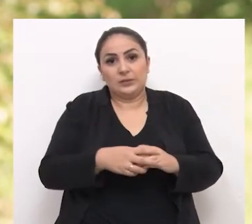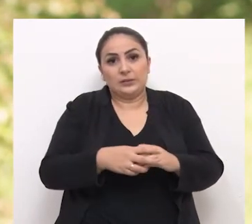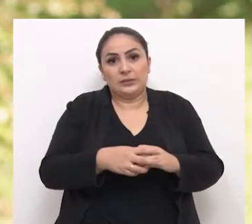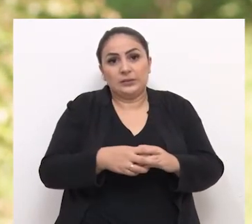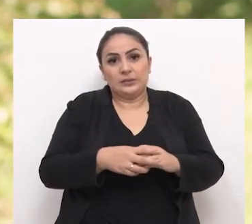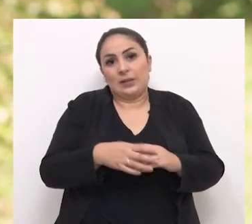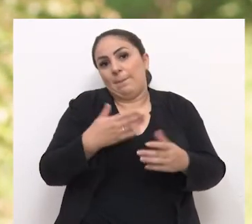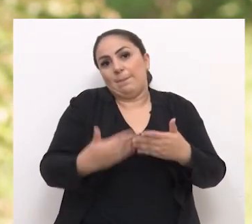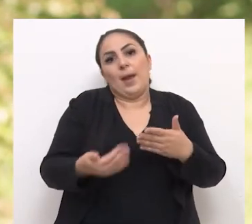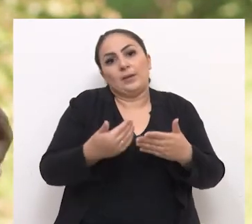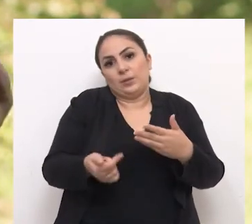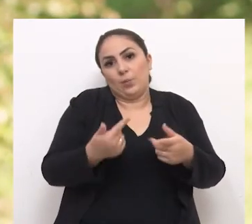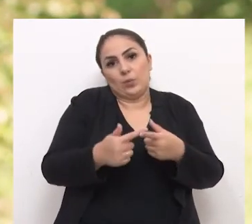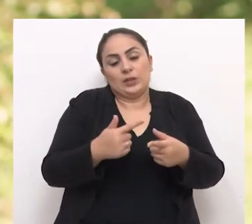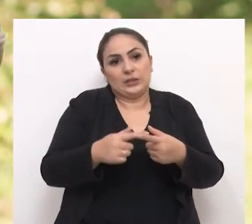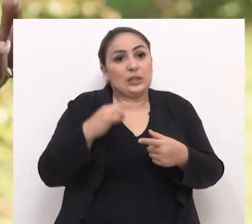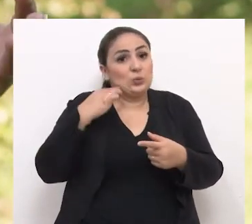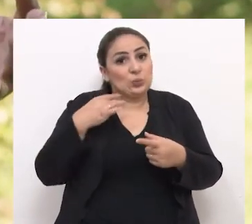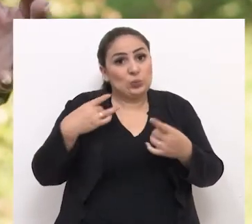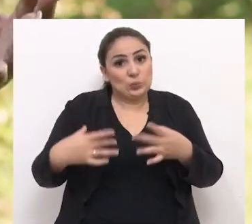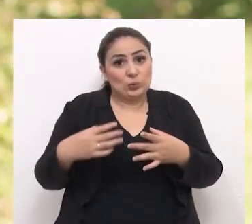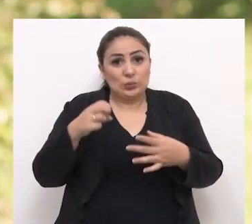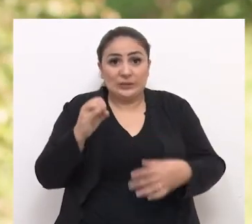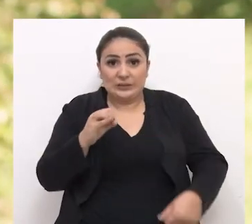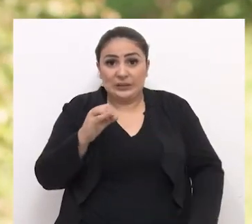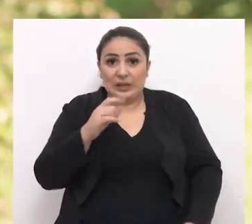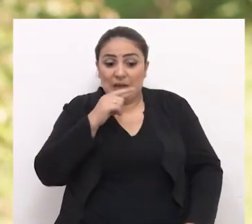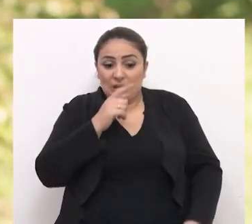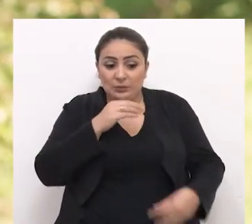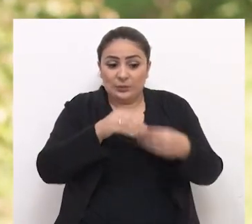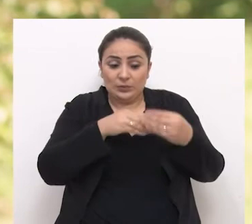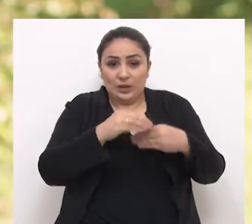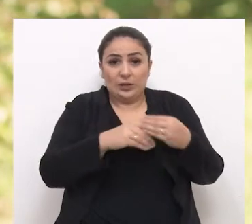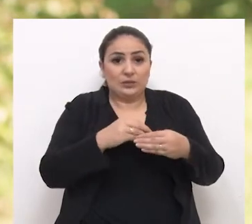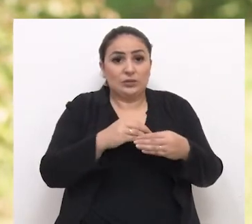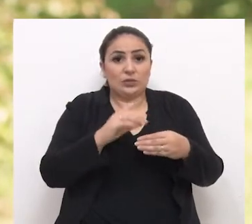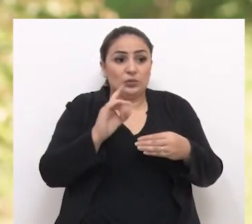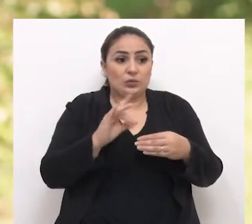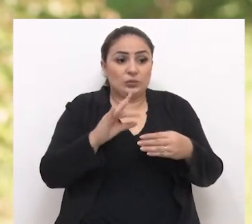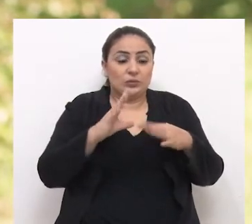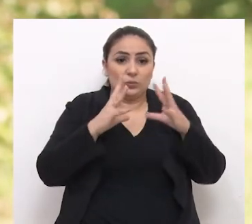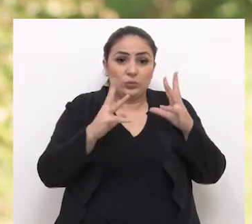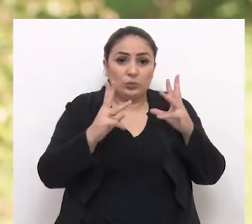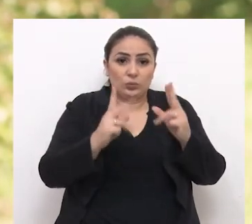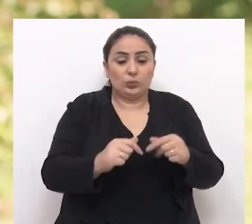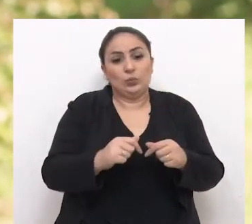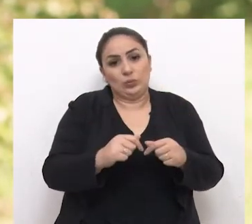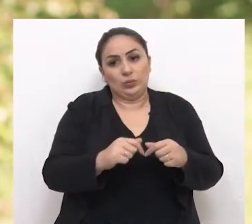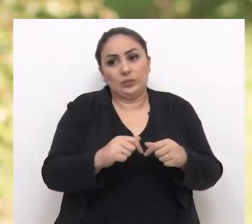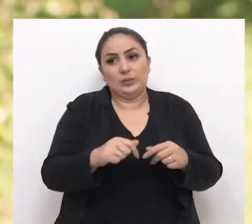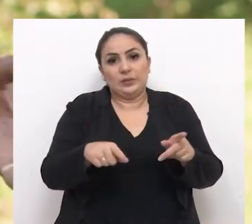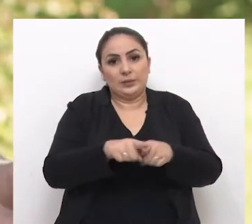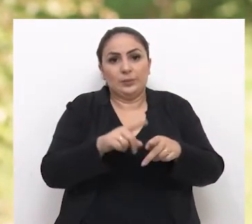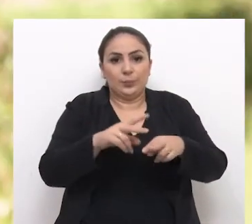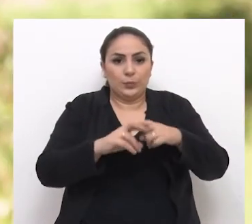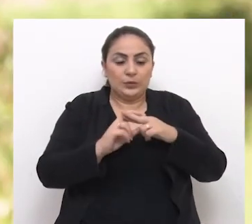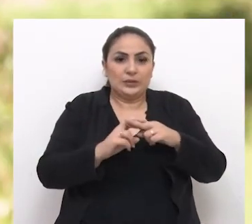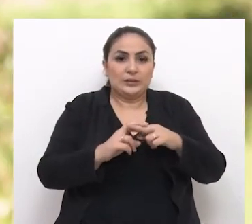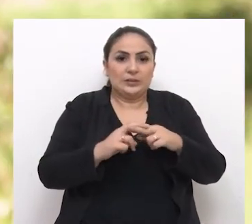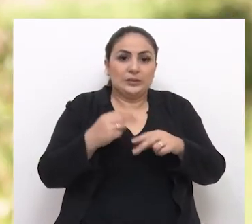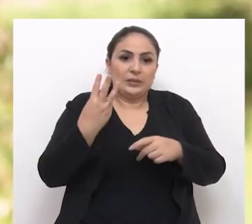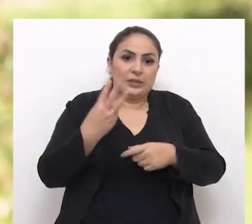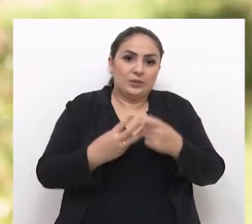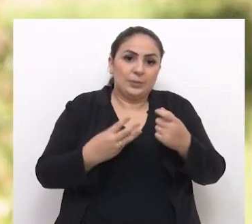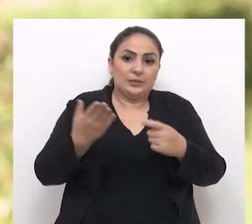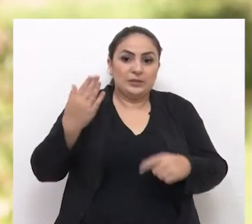coisa, aí você perde, porque daquele lixo molhado e o papelão, ele ensopa tudo no papelão. E aí,